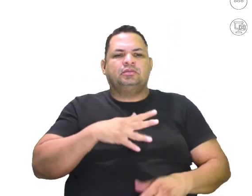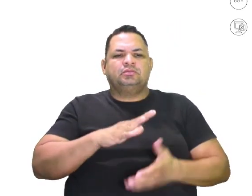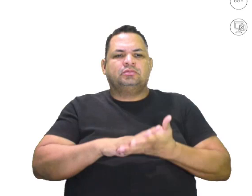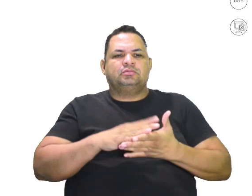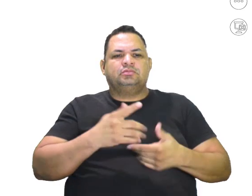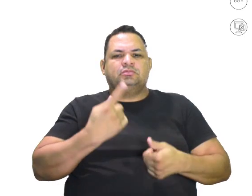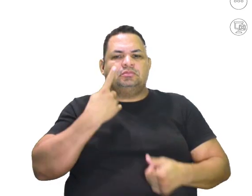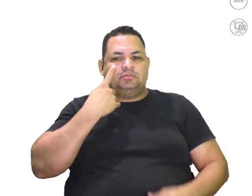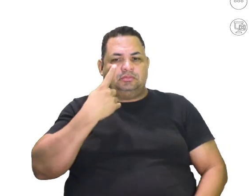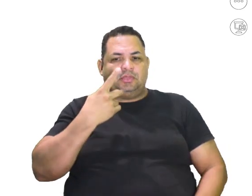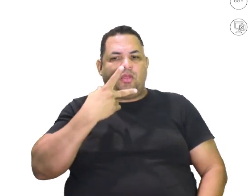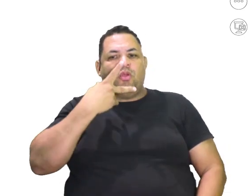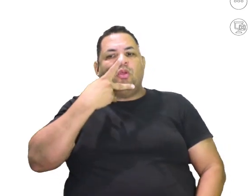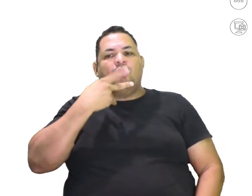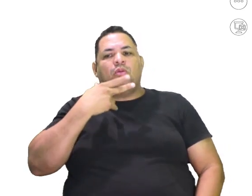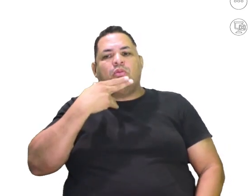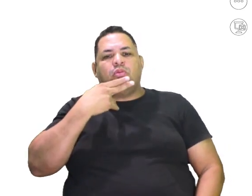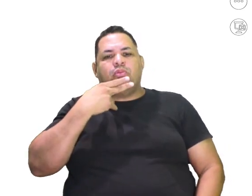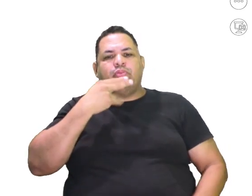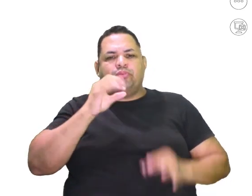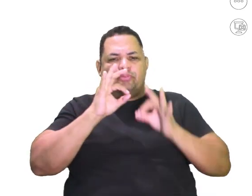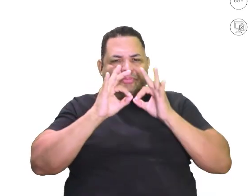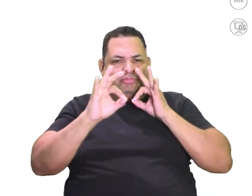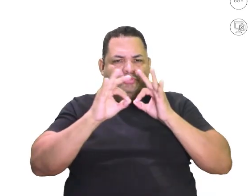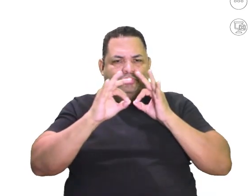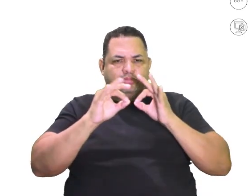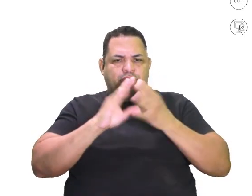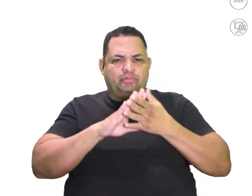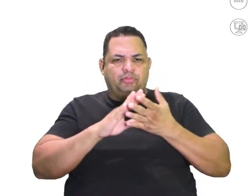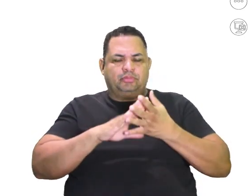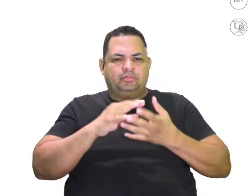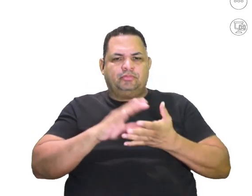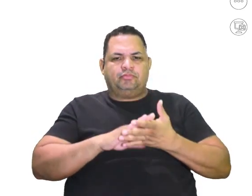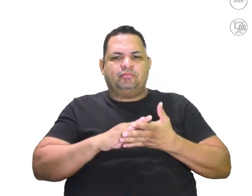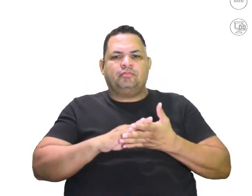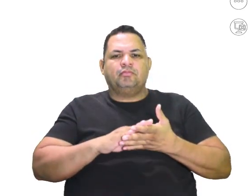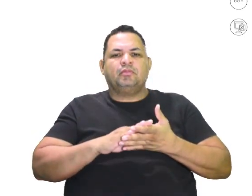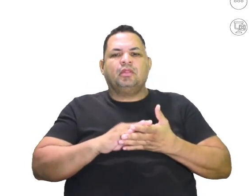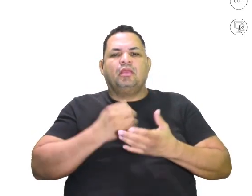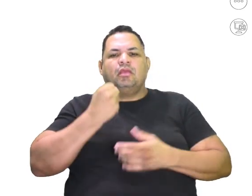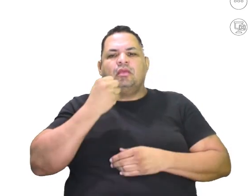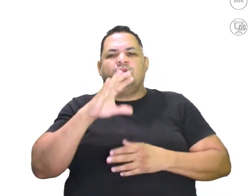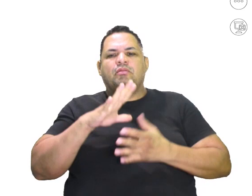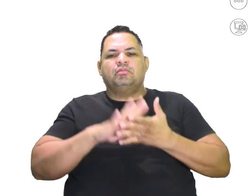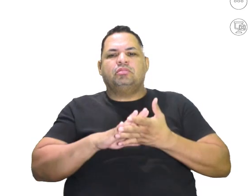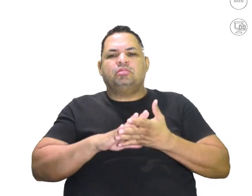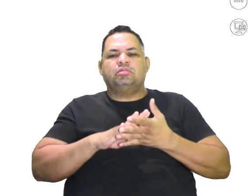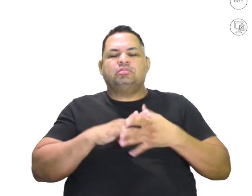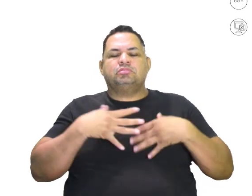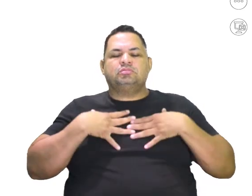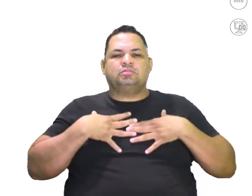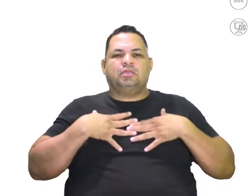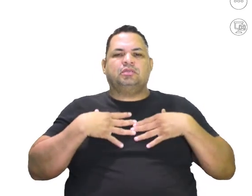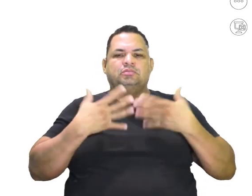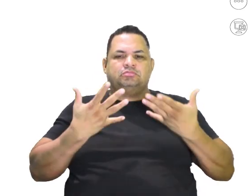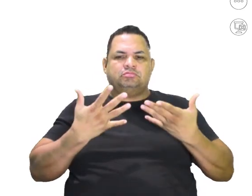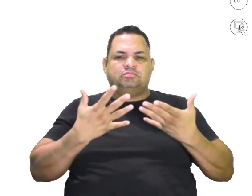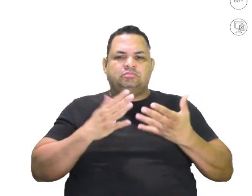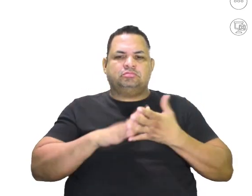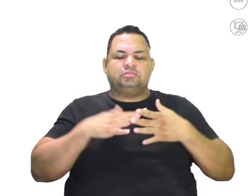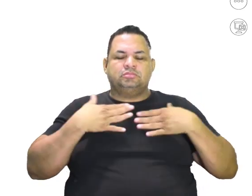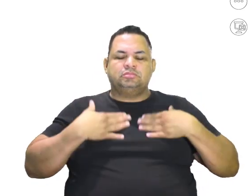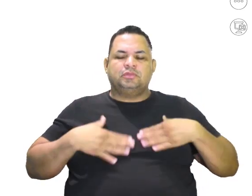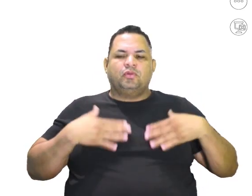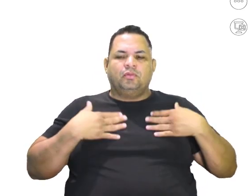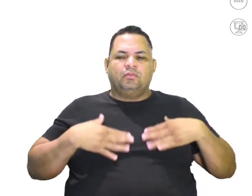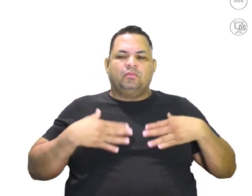ele é retratado dessa maneira, fumando um cigarro feito de palha, de milho, com um ar de